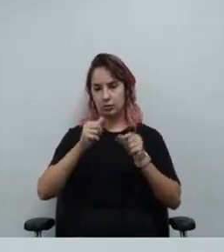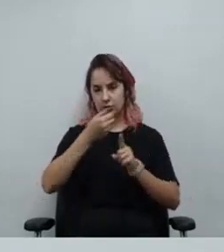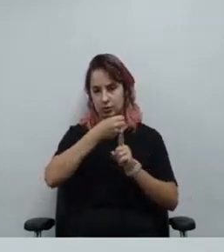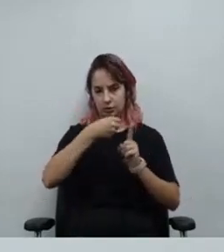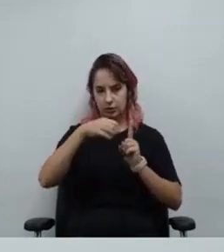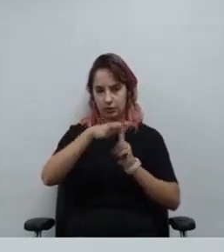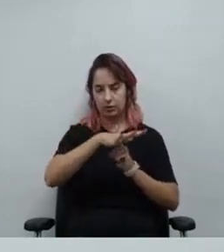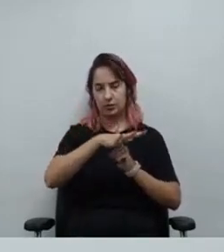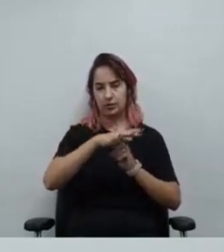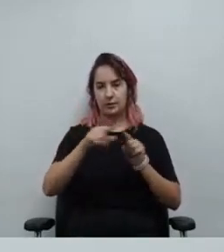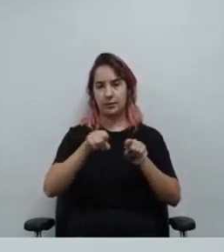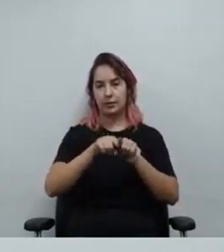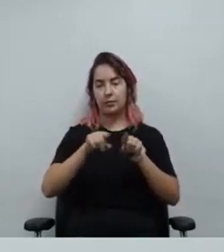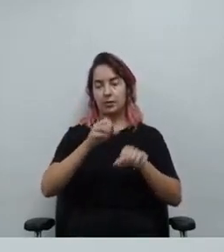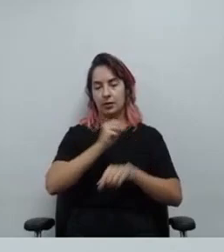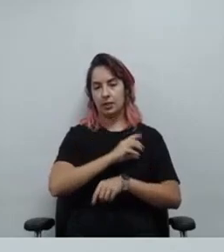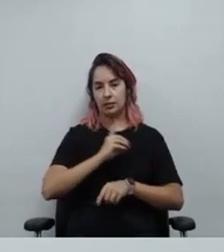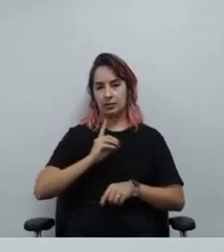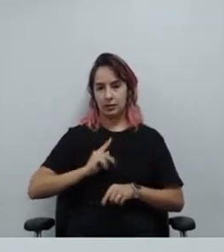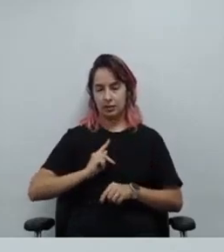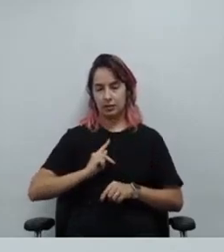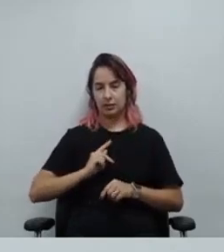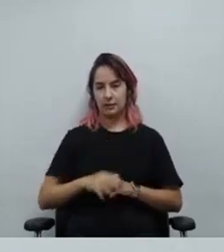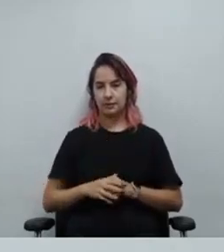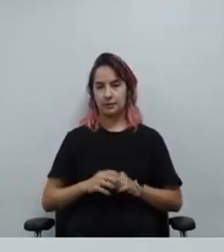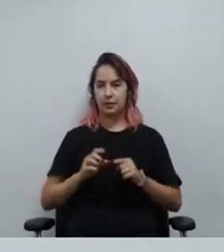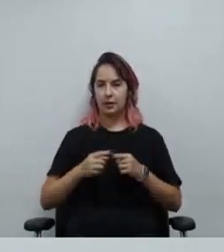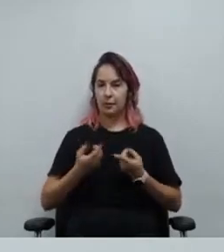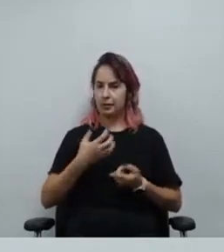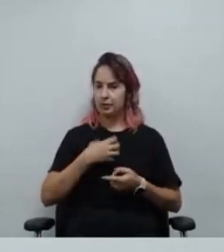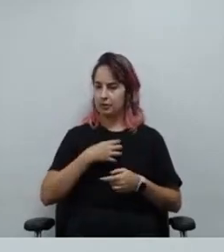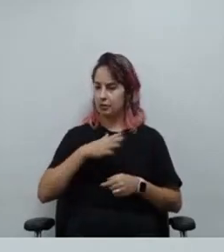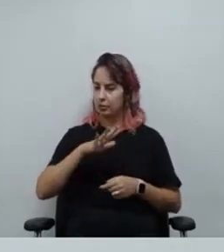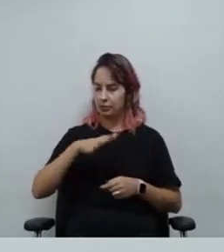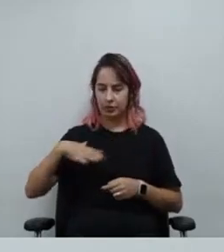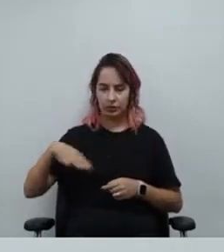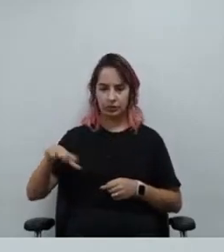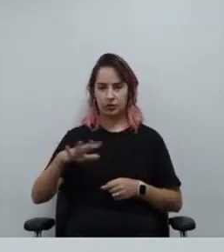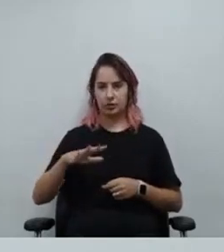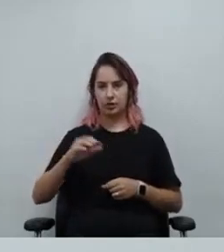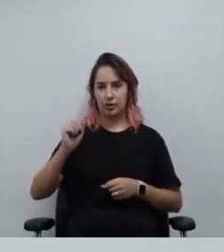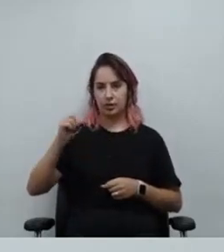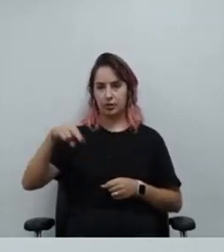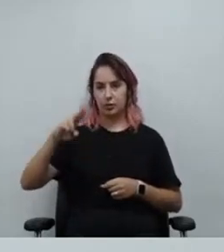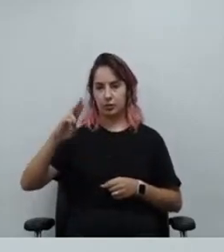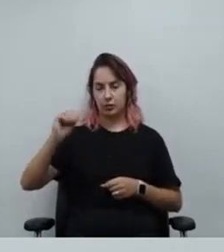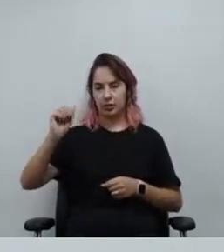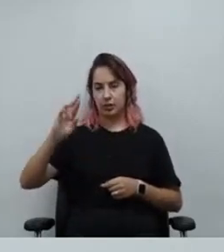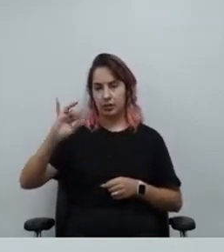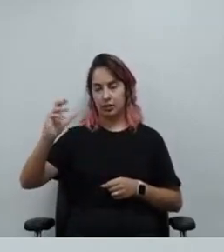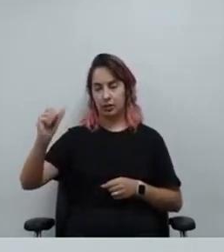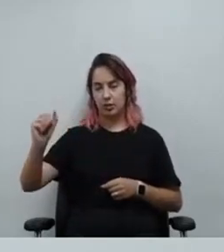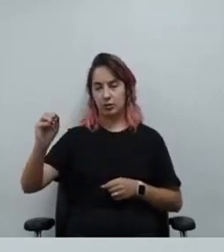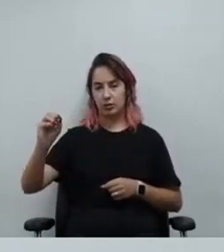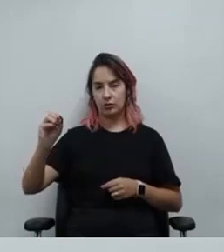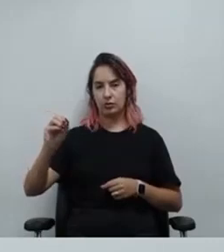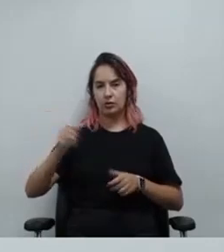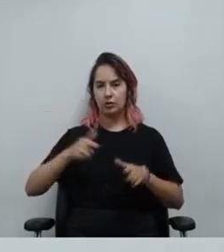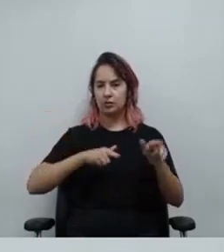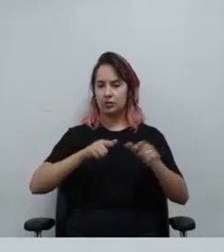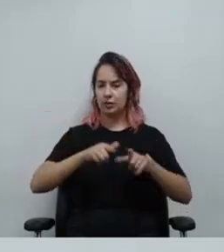dados revelados pela Defensoria Pública. Mas, de forma geral, o anuário mostra uma atuação